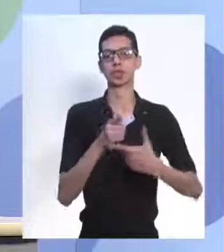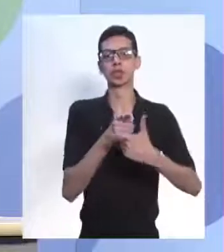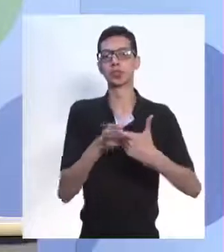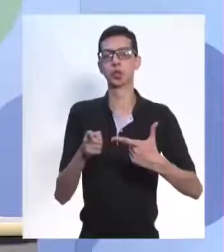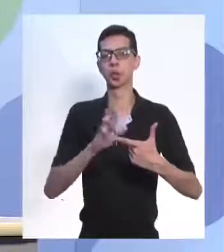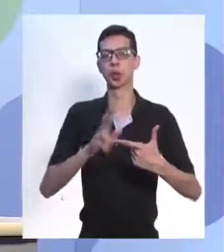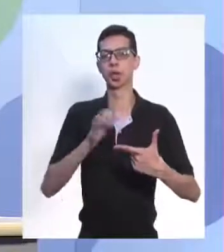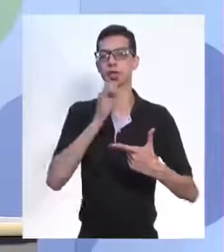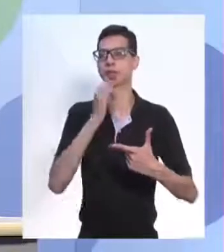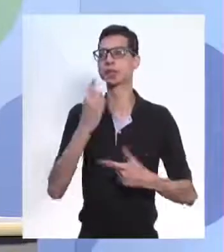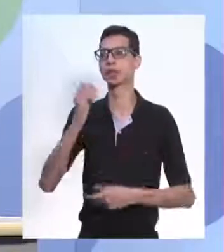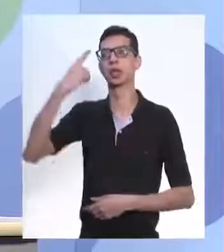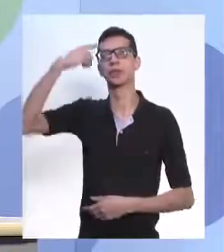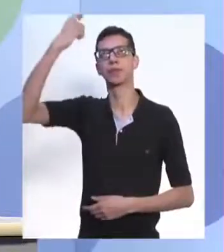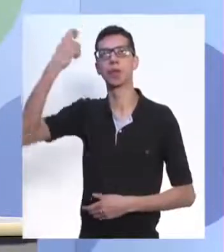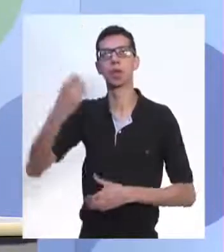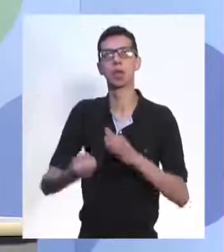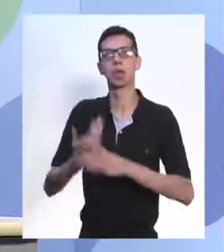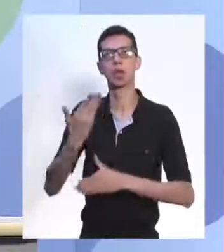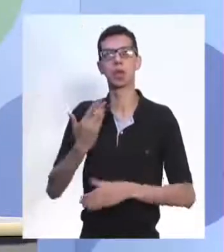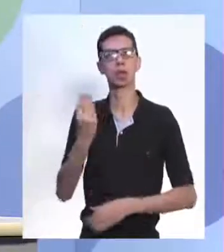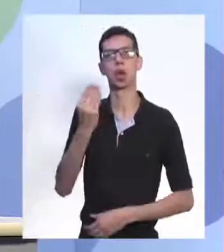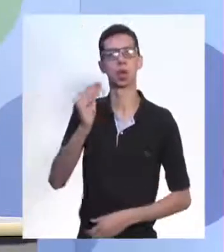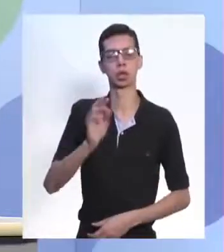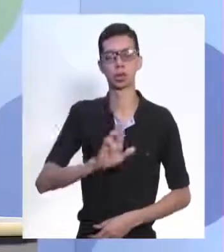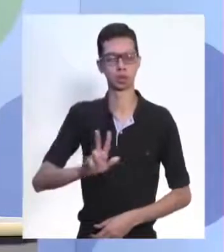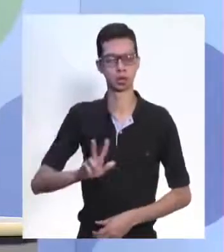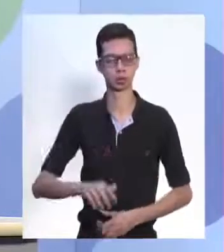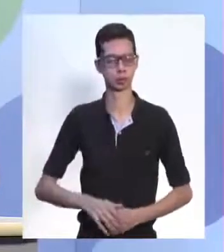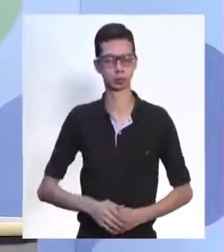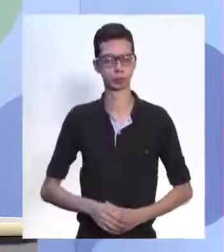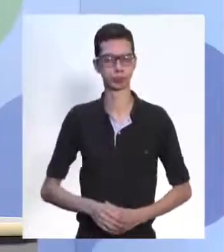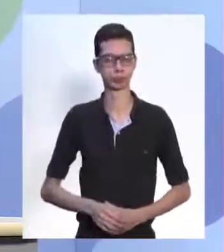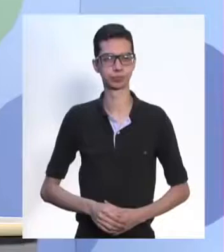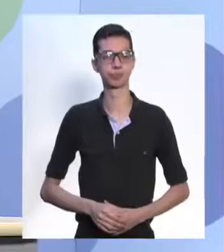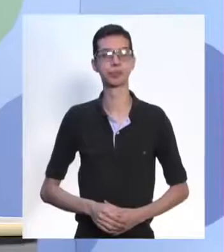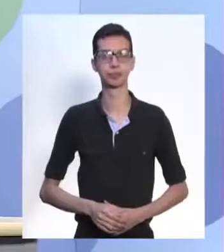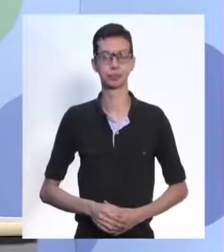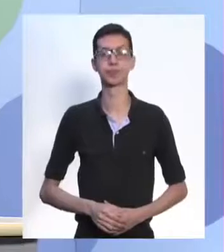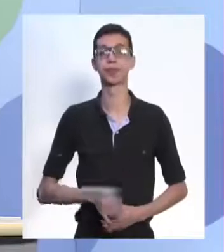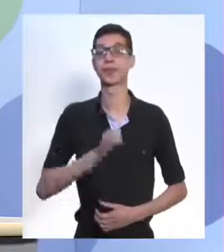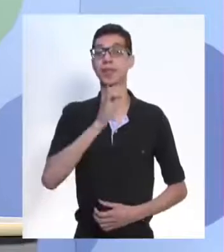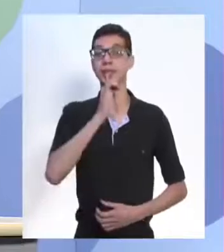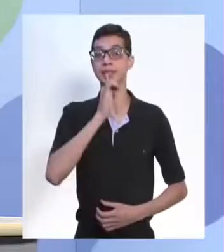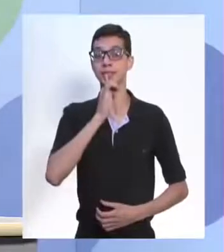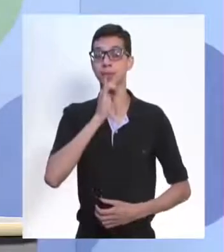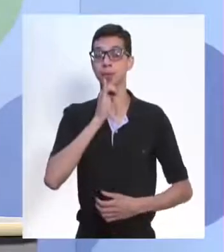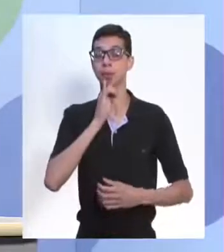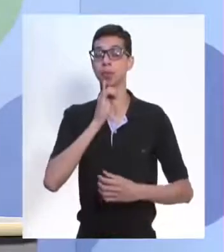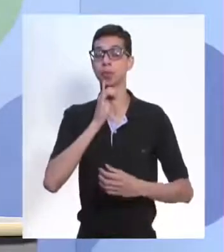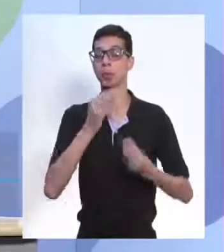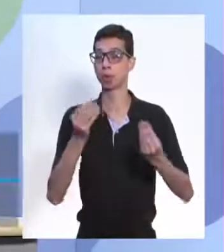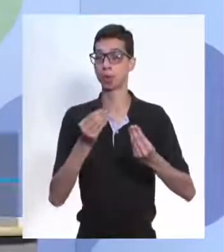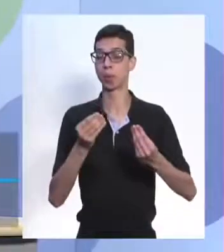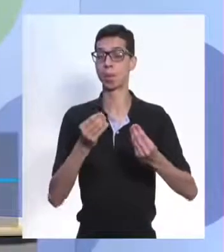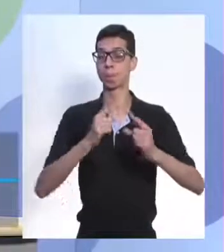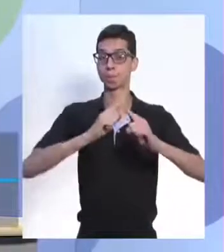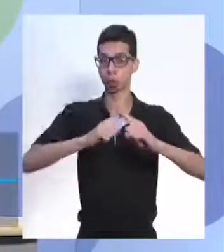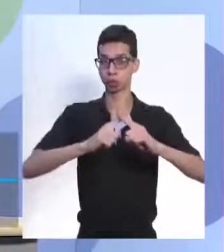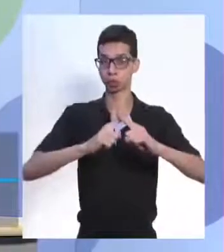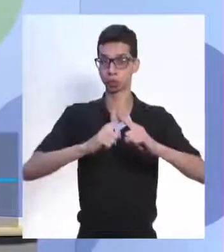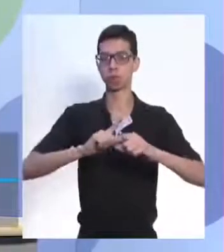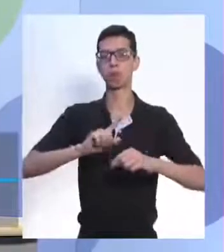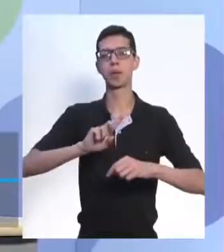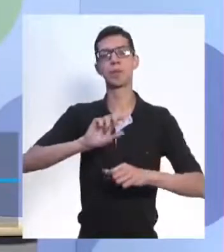de lugar algum. A forma, né, tá multiplicando, passa dividindo, é o mais usual dentro da sala de aula